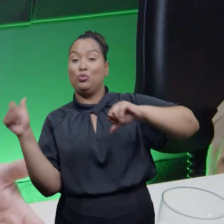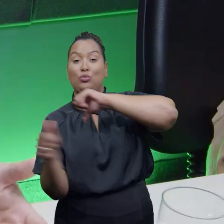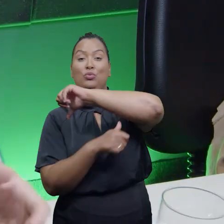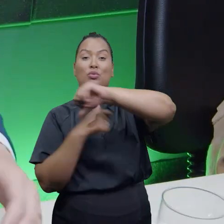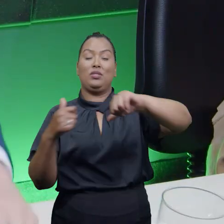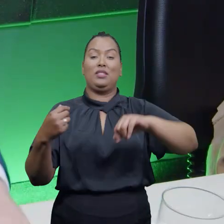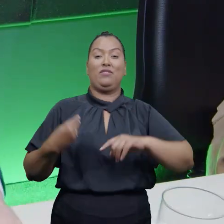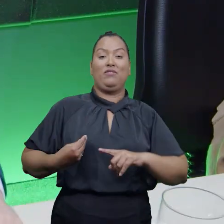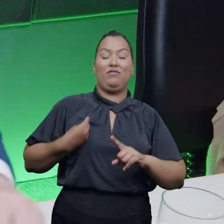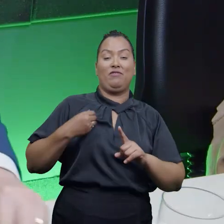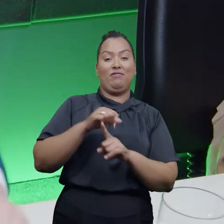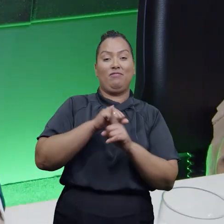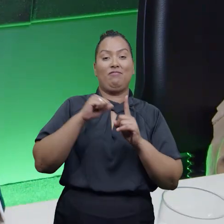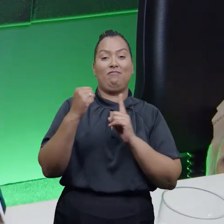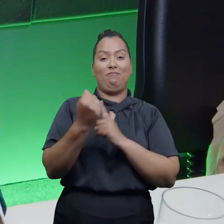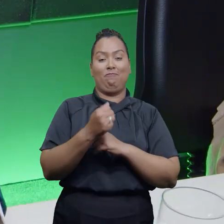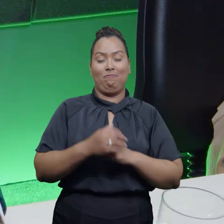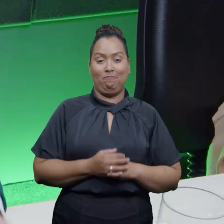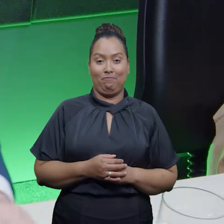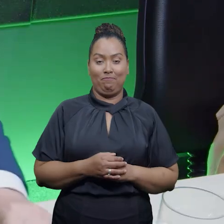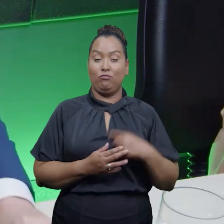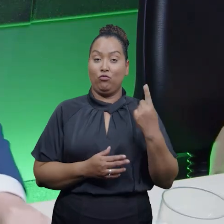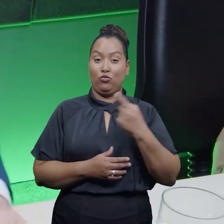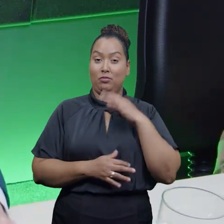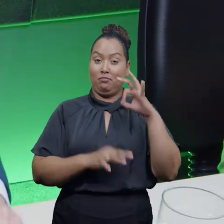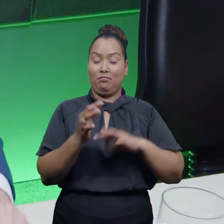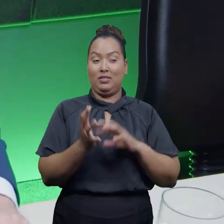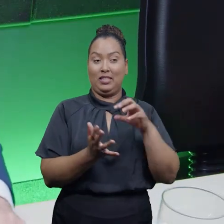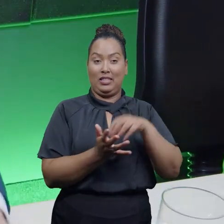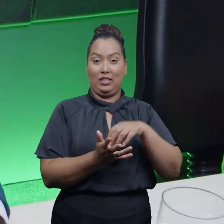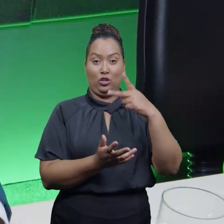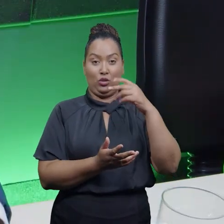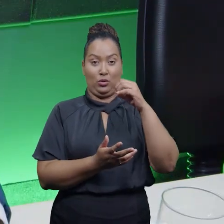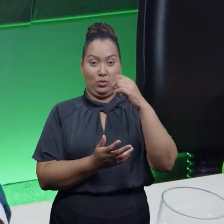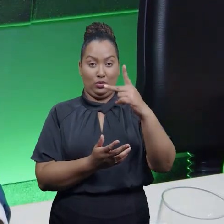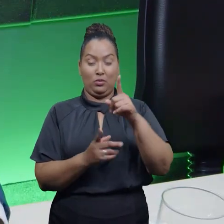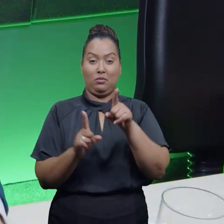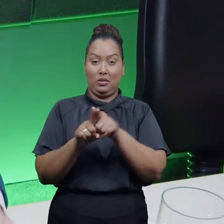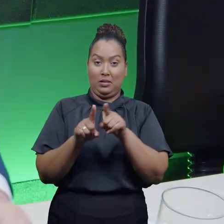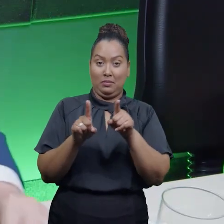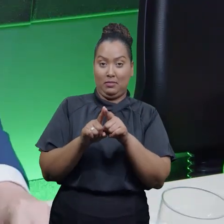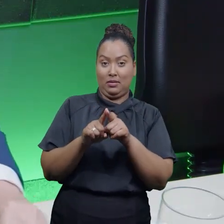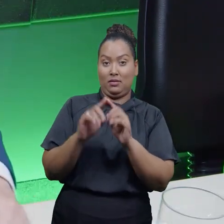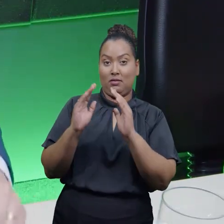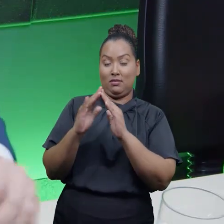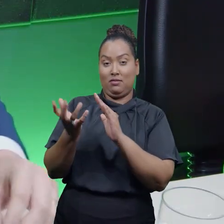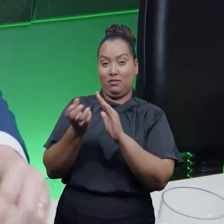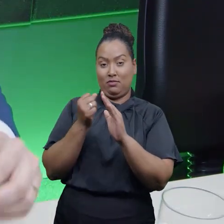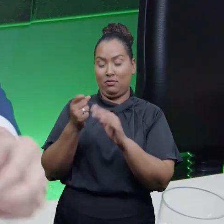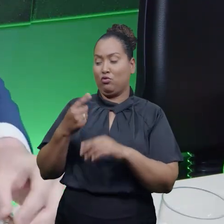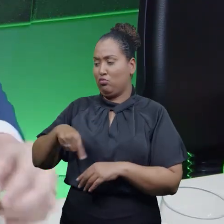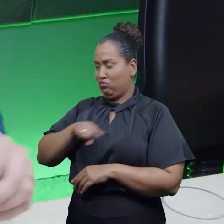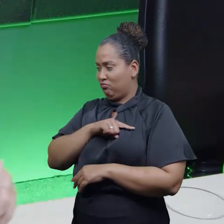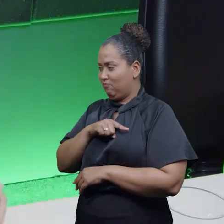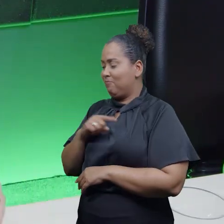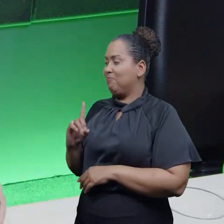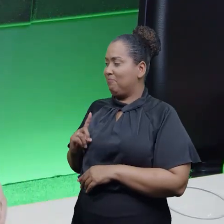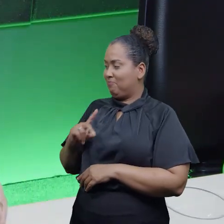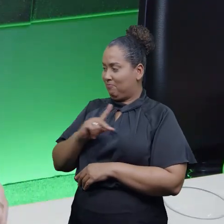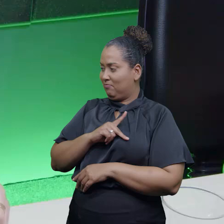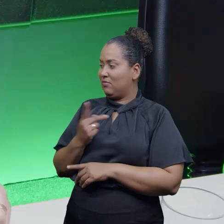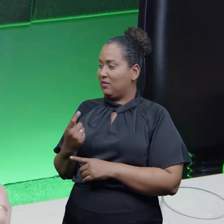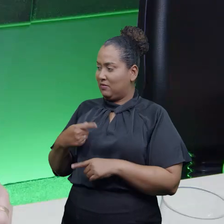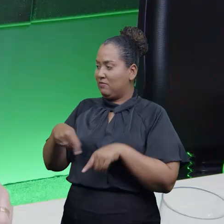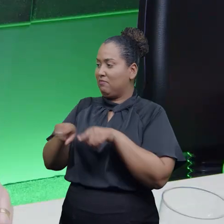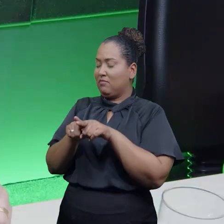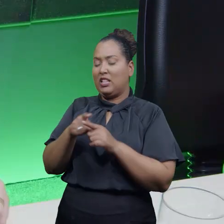a realidade social. Então, por exemplo, quando nós fizemos no Centro Pop e nas casas de acolhida, que fizemos as vistorias em parceria sempre